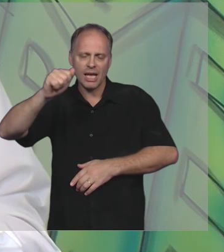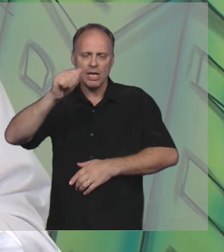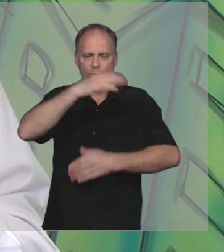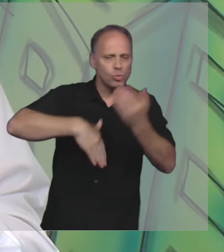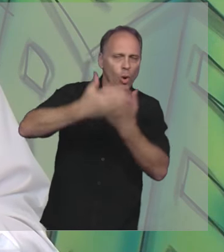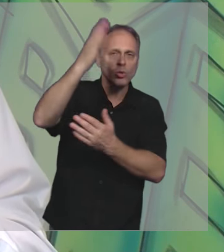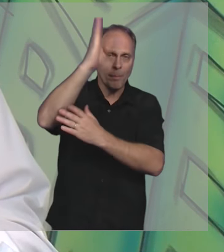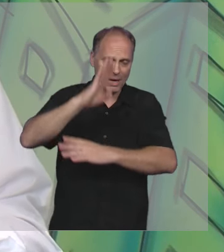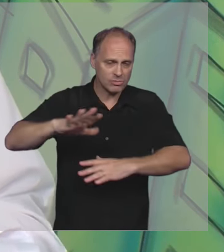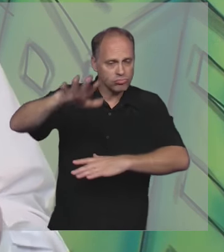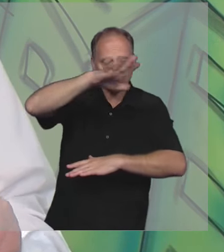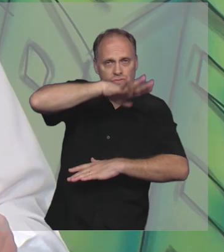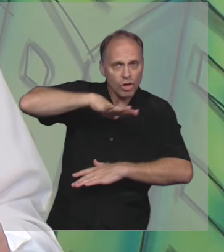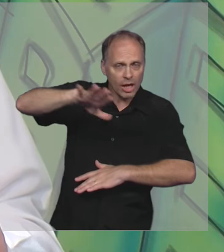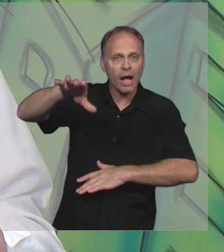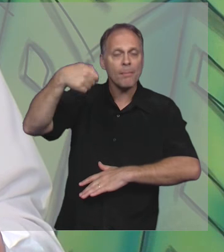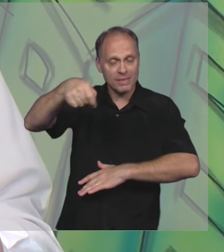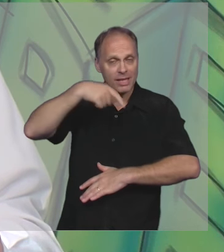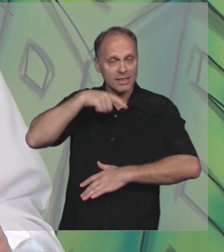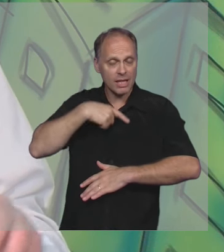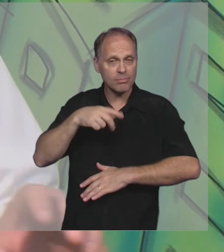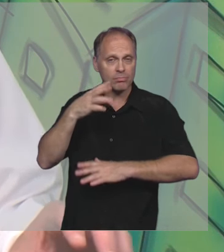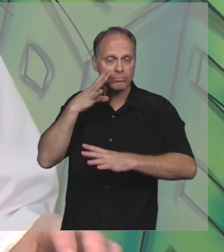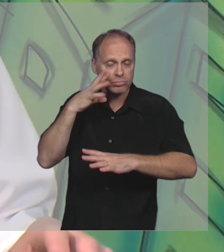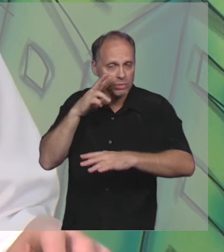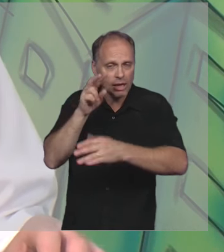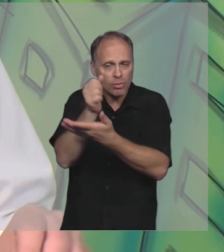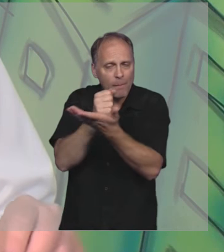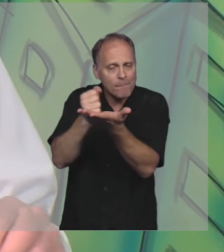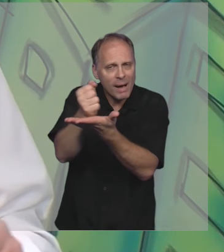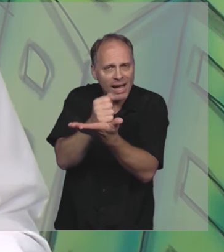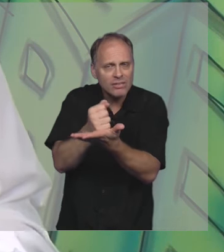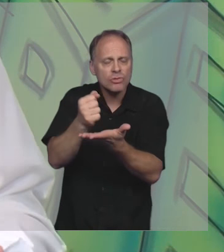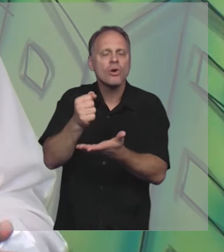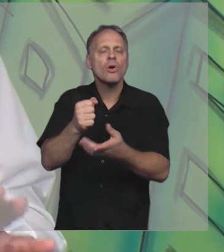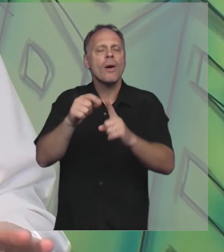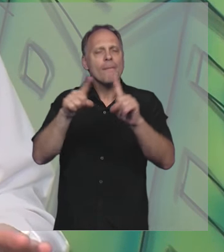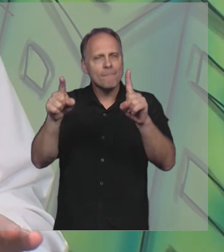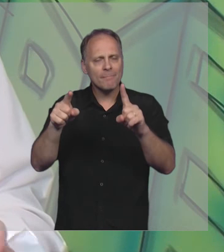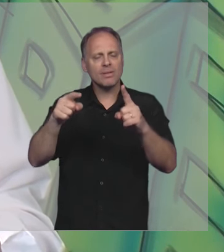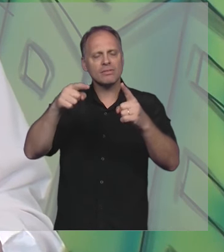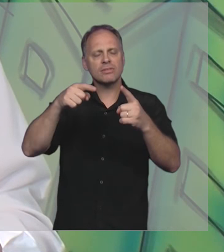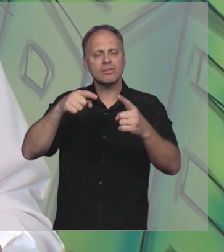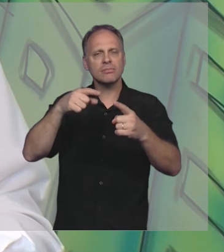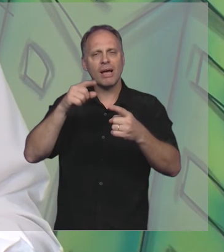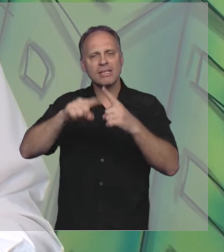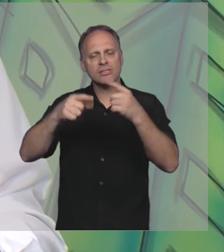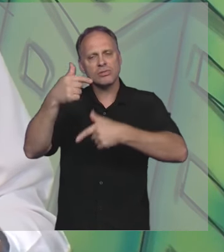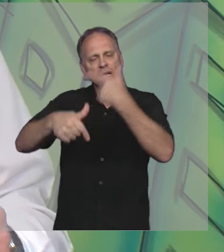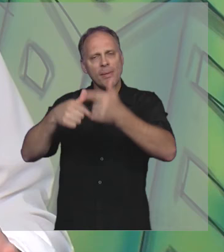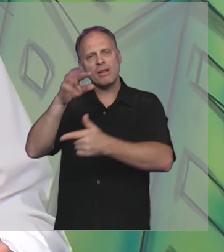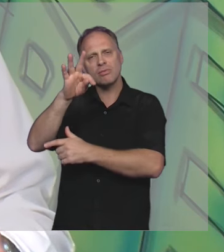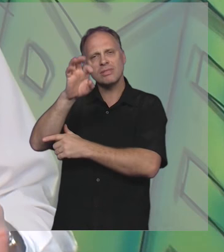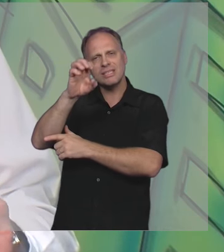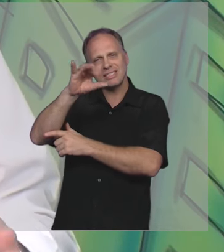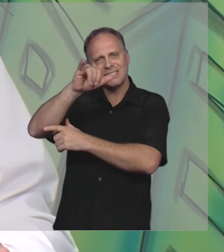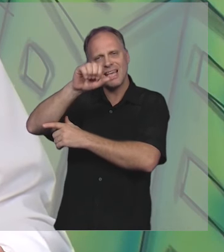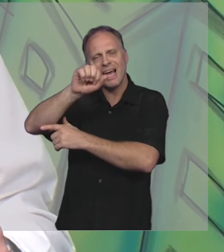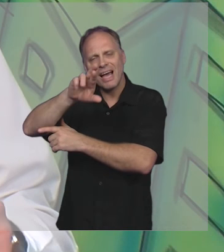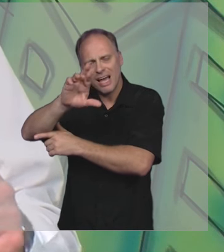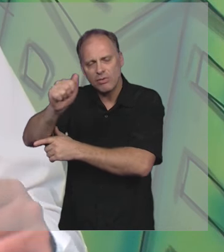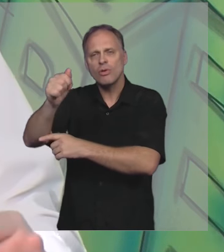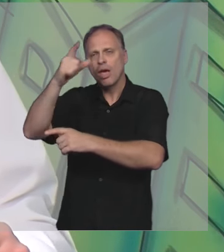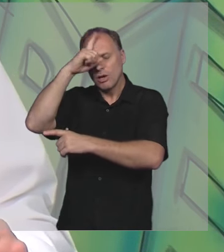atenção básica, né? Atenção, os serviços secundários e serviço terciário. No serviço terciário, que é o hospital,